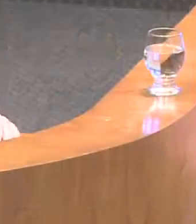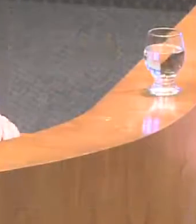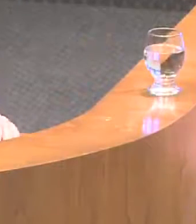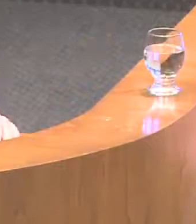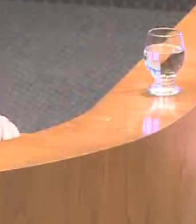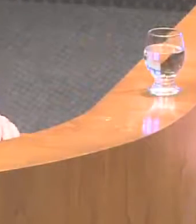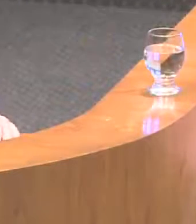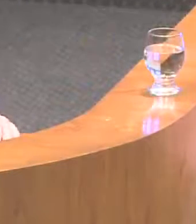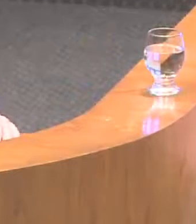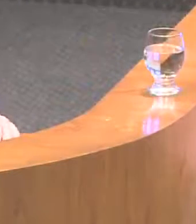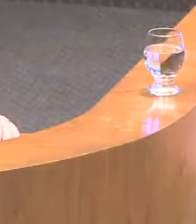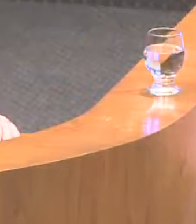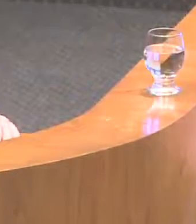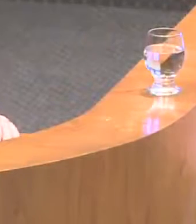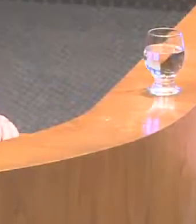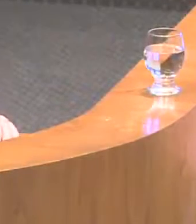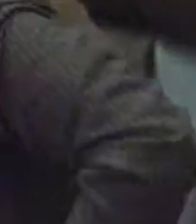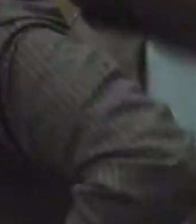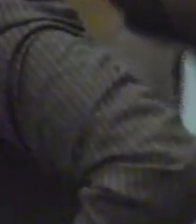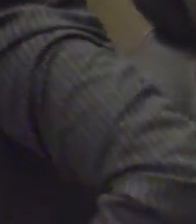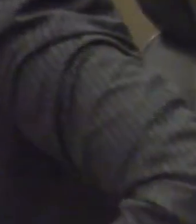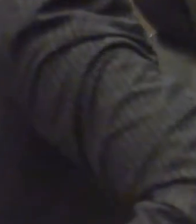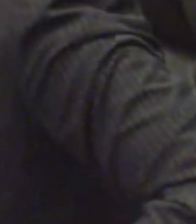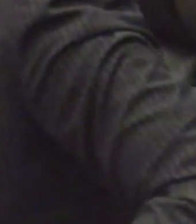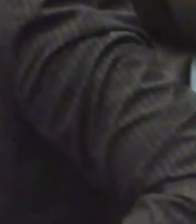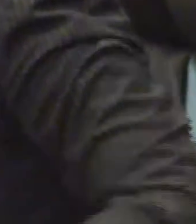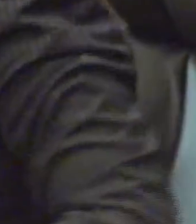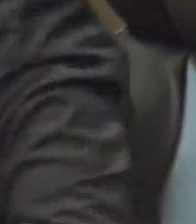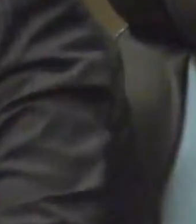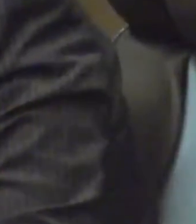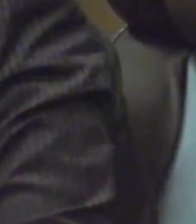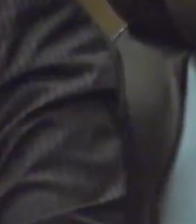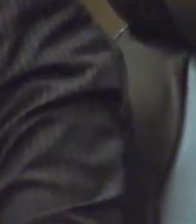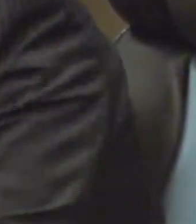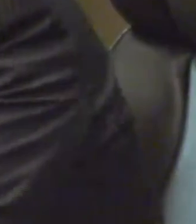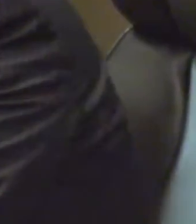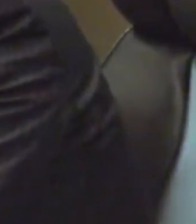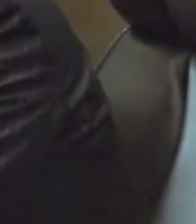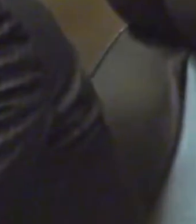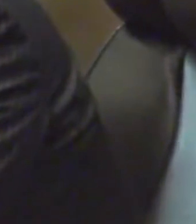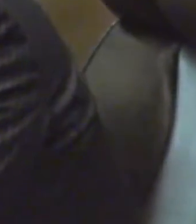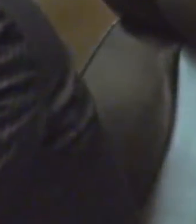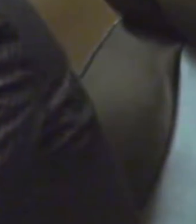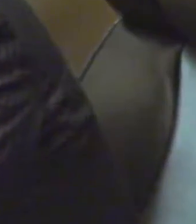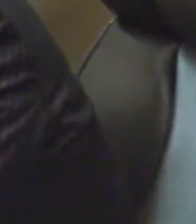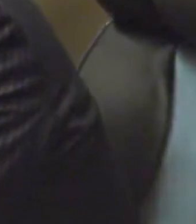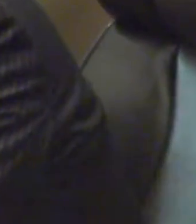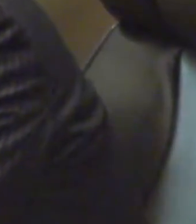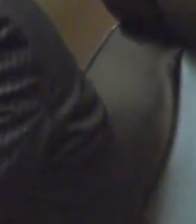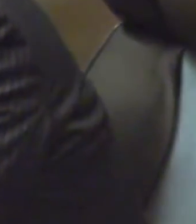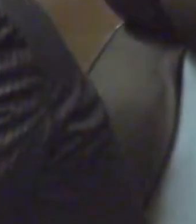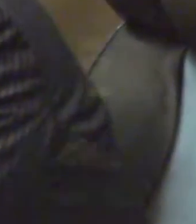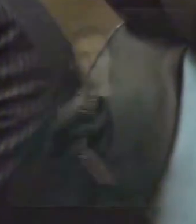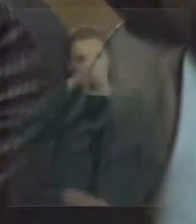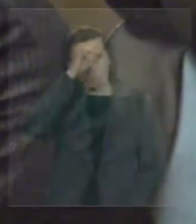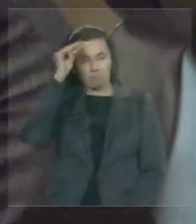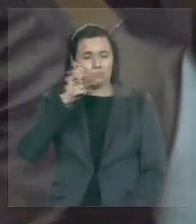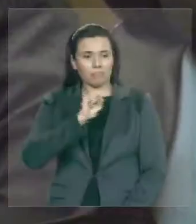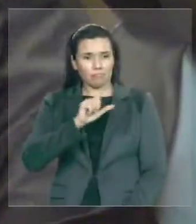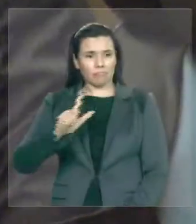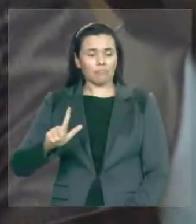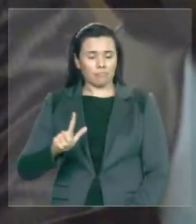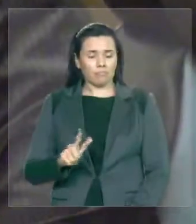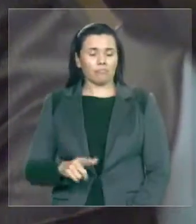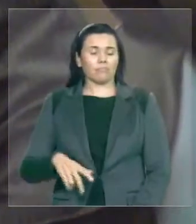Pereira. Em primeiro lugar, deputado Edivaldo, eu gostaria de parabenizar o prefeito de São Luís, o prefeito Edivaldo Holanda